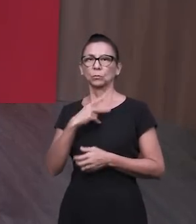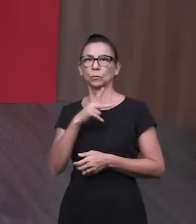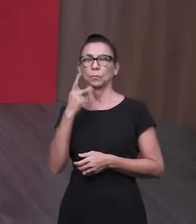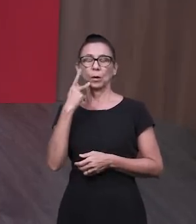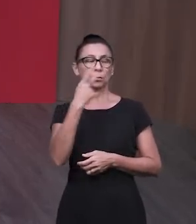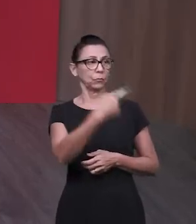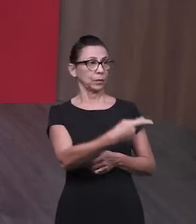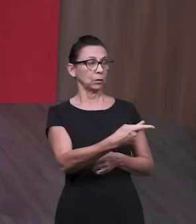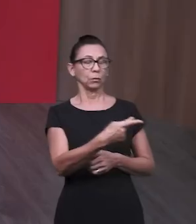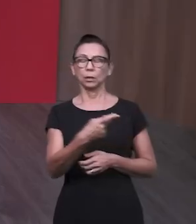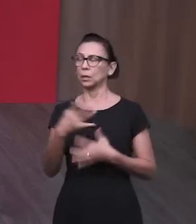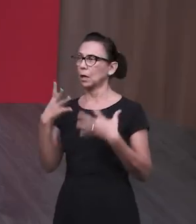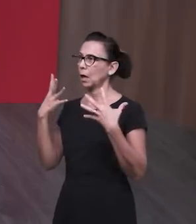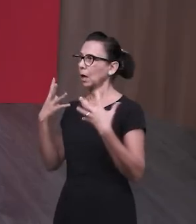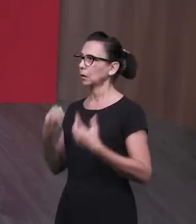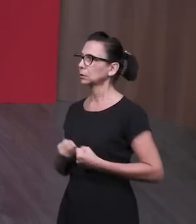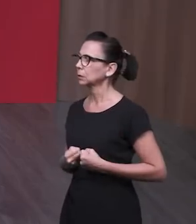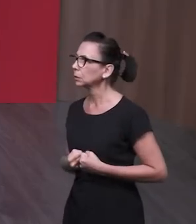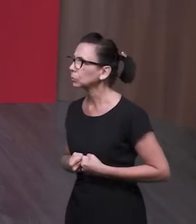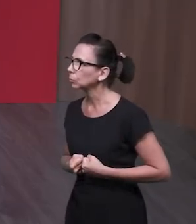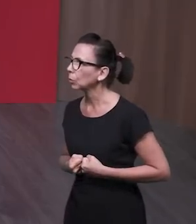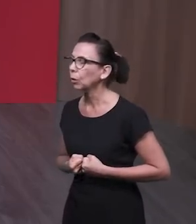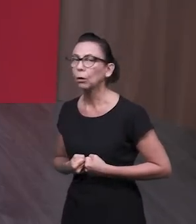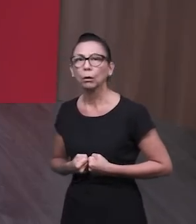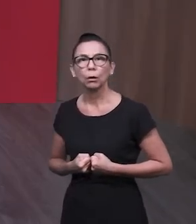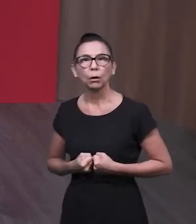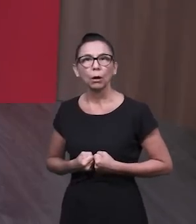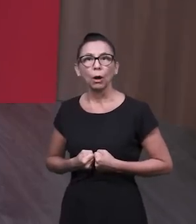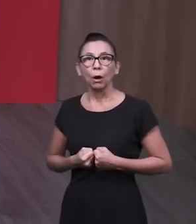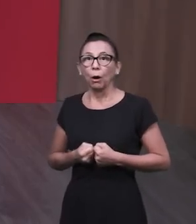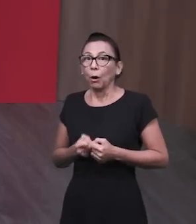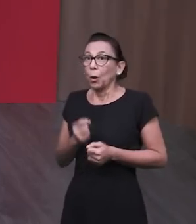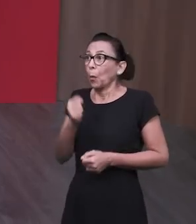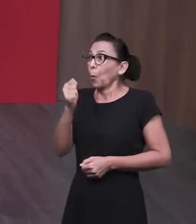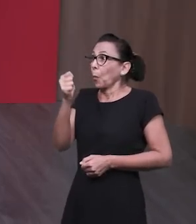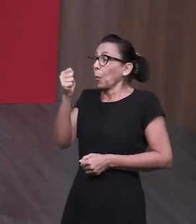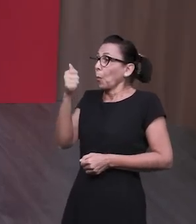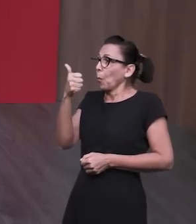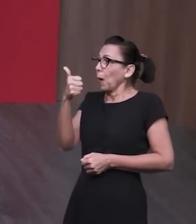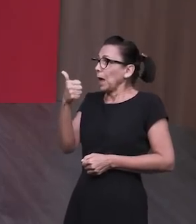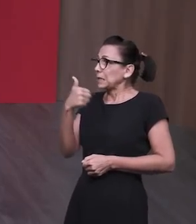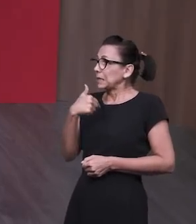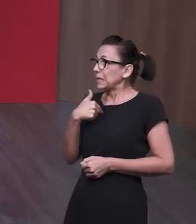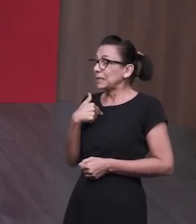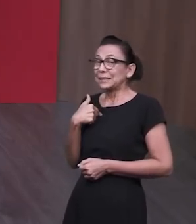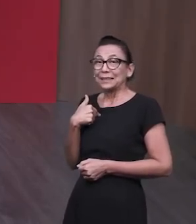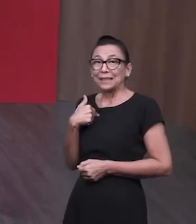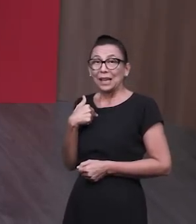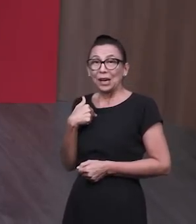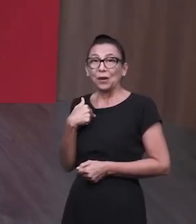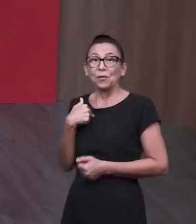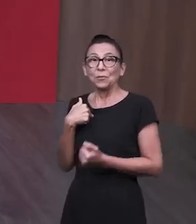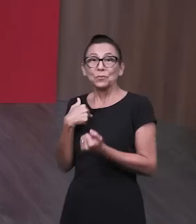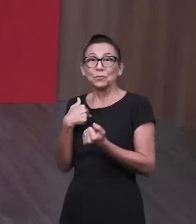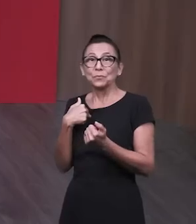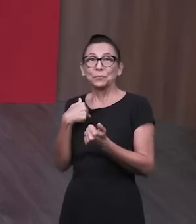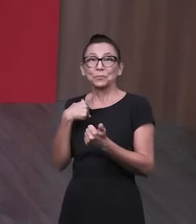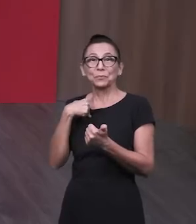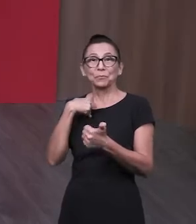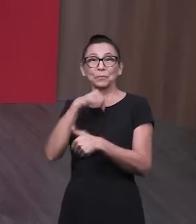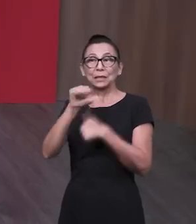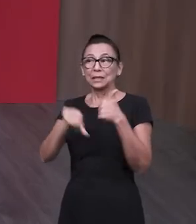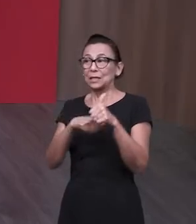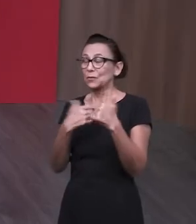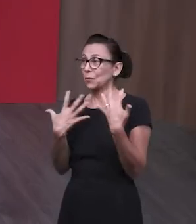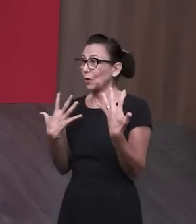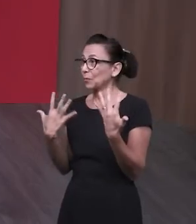ele fala assim, Paulo, um pouco mais, eu vou ser persuadido a virar cristão. É como se ele fala assim, Paulo, se eu ficar te ouvindo muito